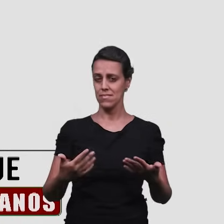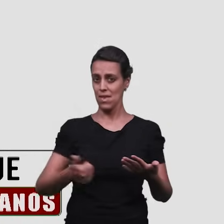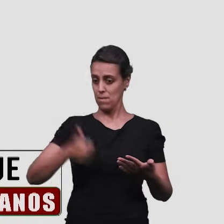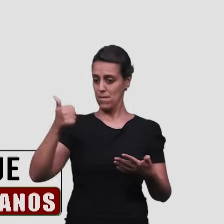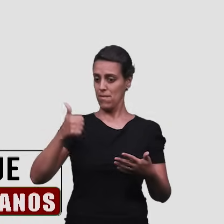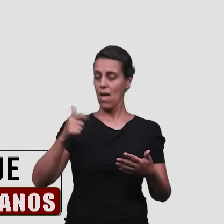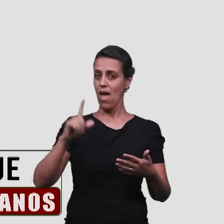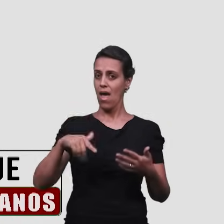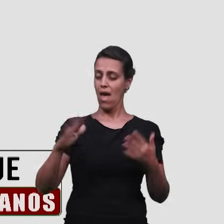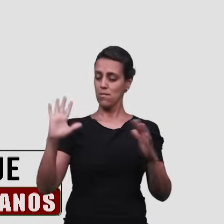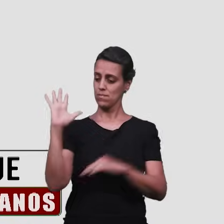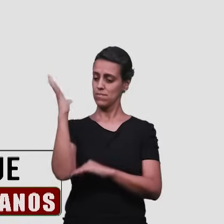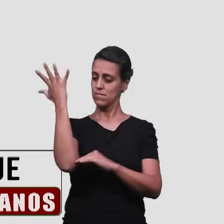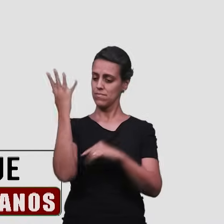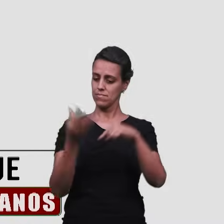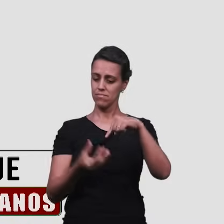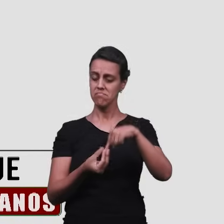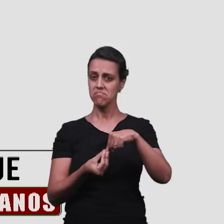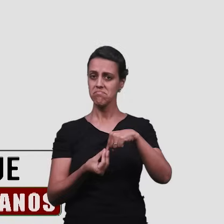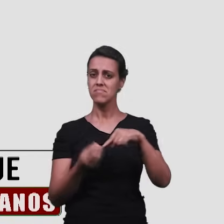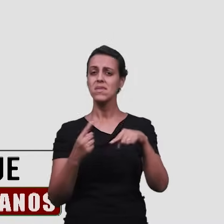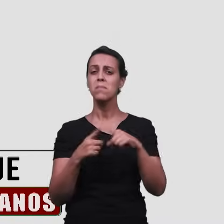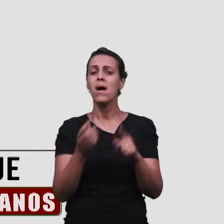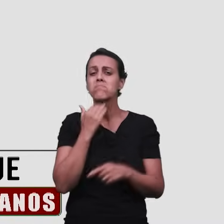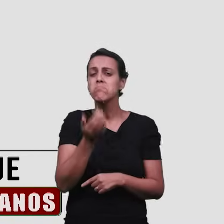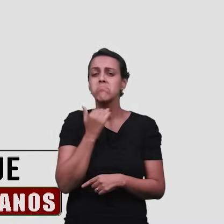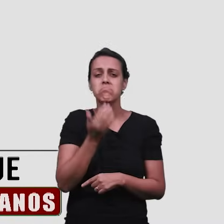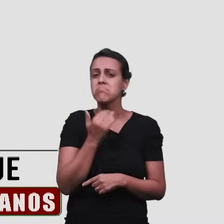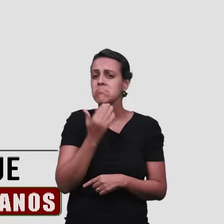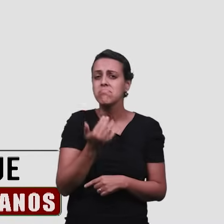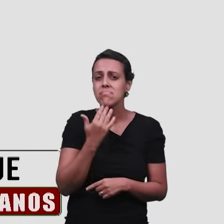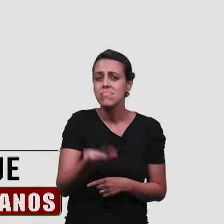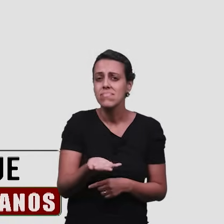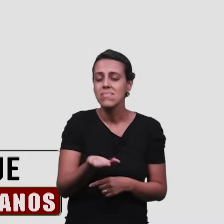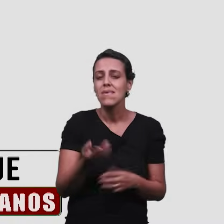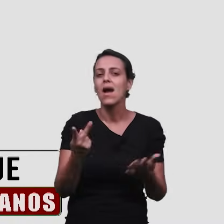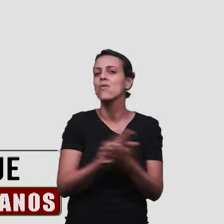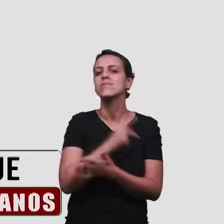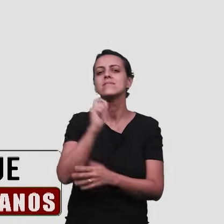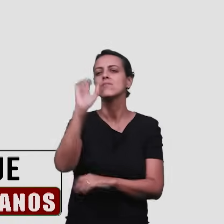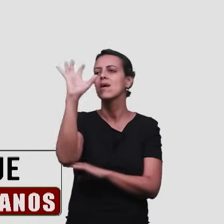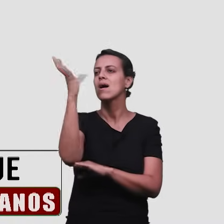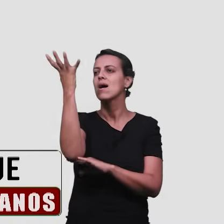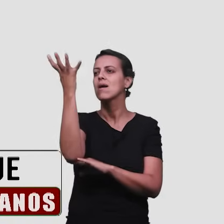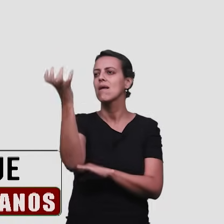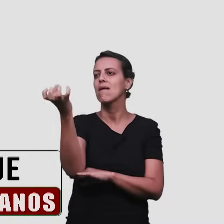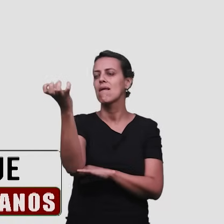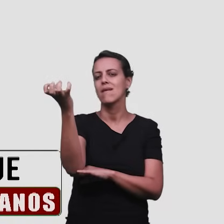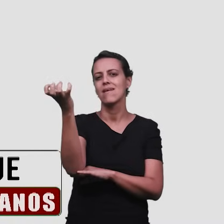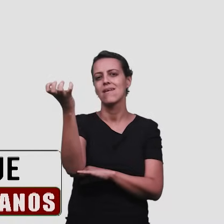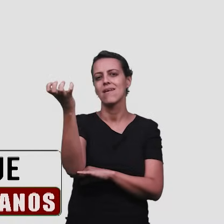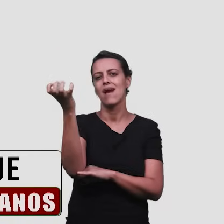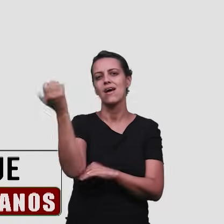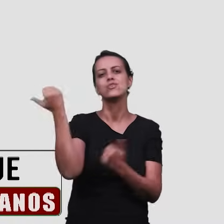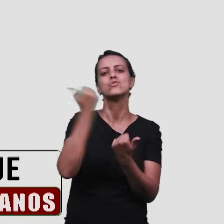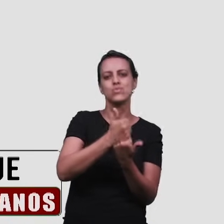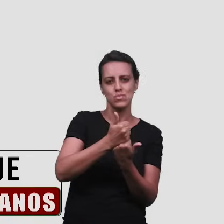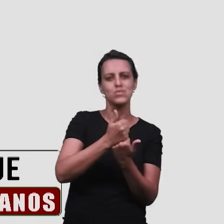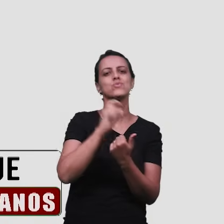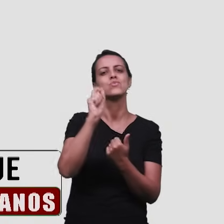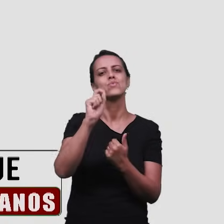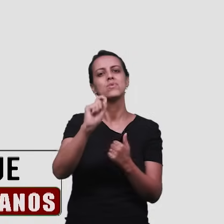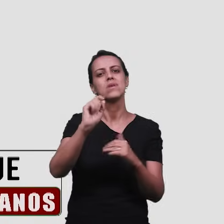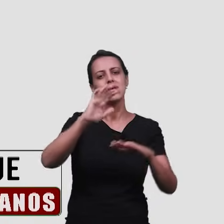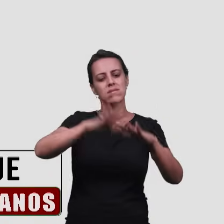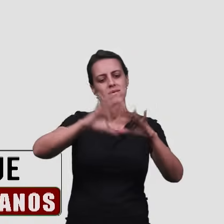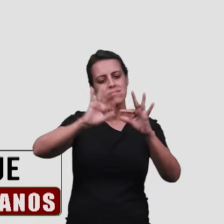figueira. 3 anos procurou, não achou, seca-se a figueira. E entra agora a videira. João 15,